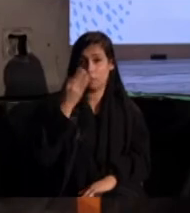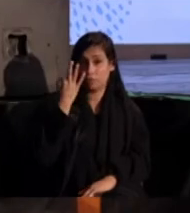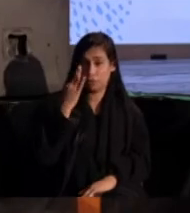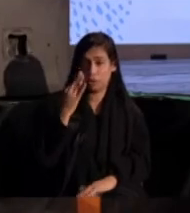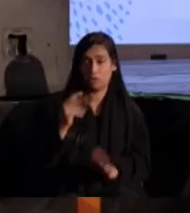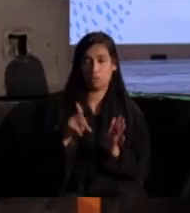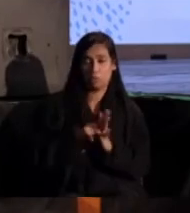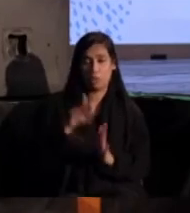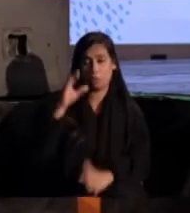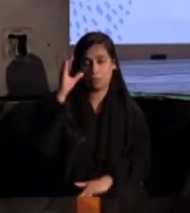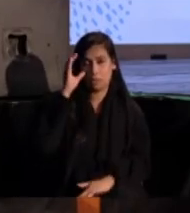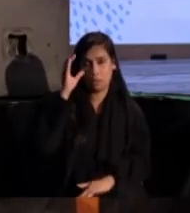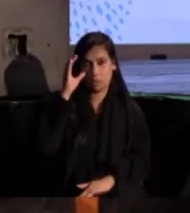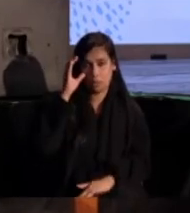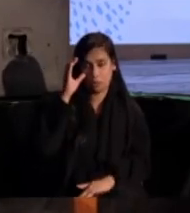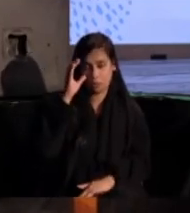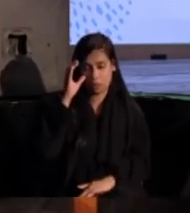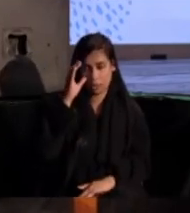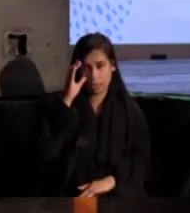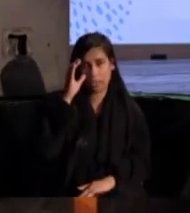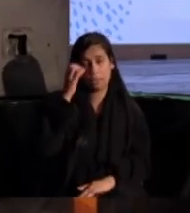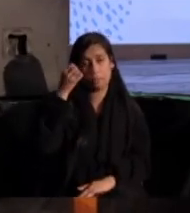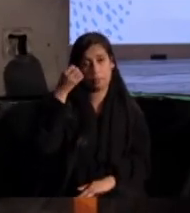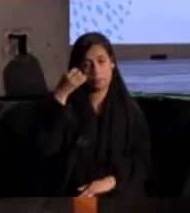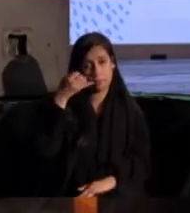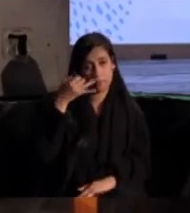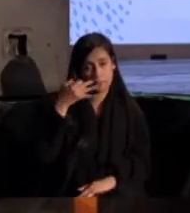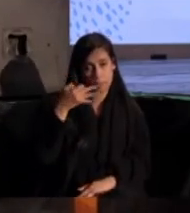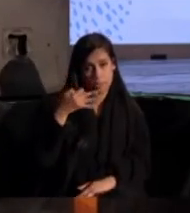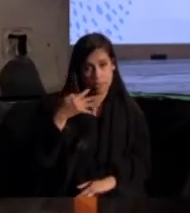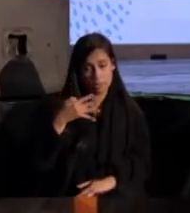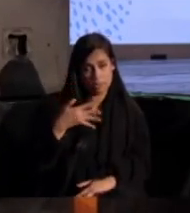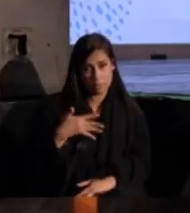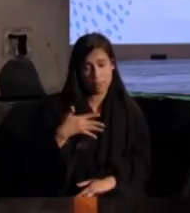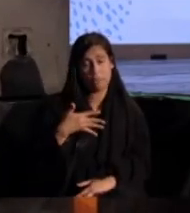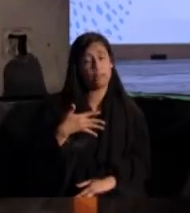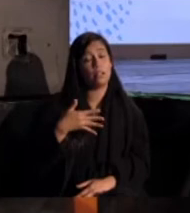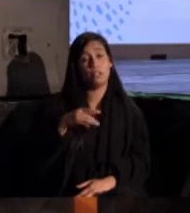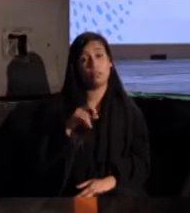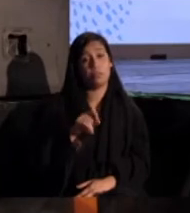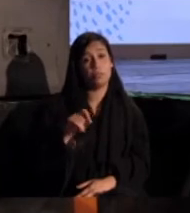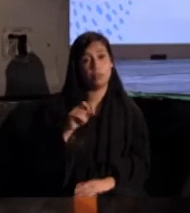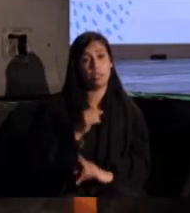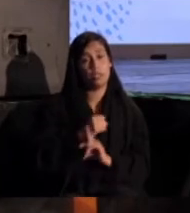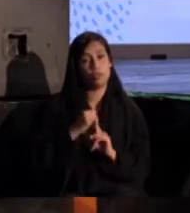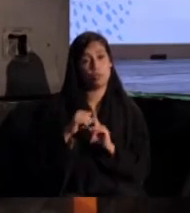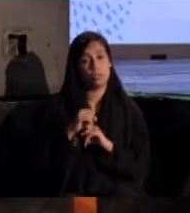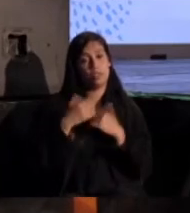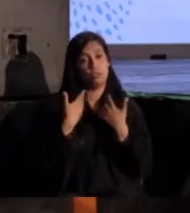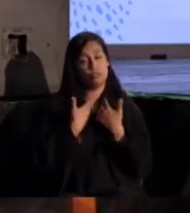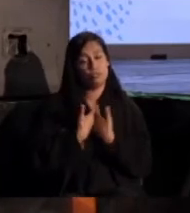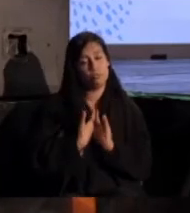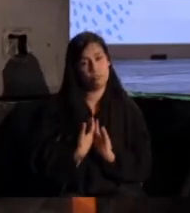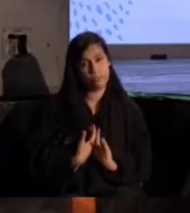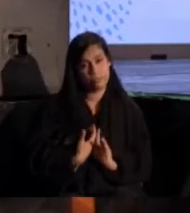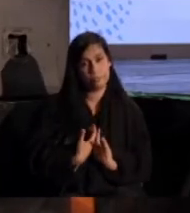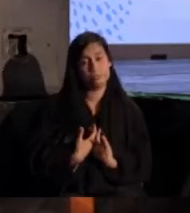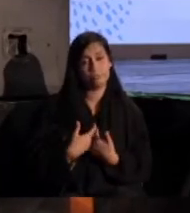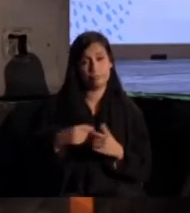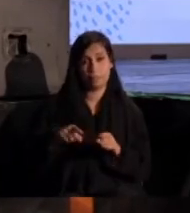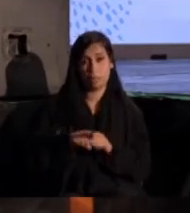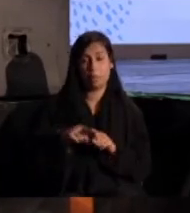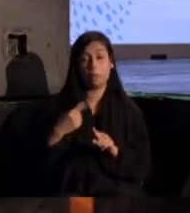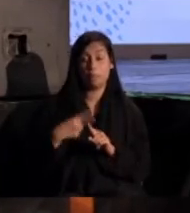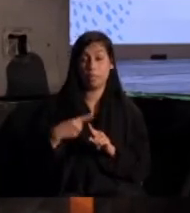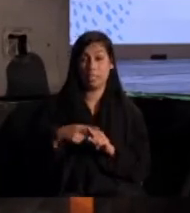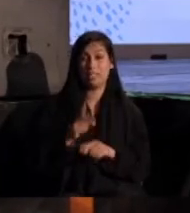sul-coreano, leitor de Heidegger, que vai discutir outras tantas coisas, que chama de sociedade do cansaço. A gente tem pouco tempo.